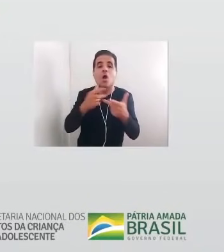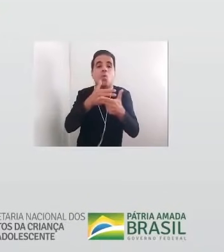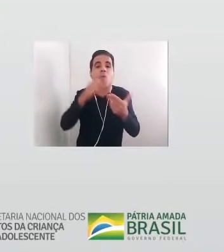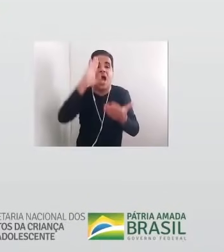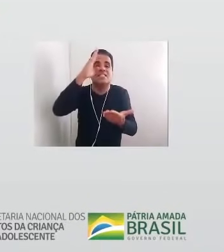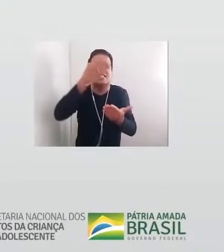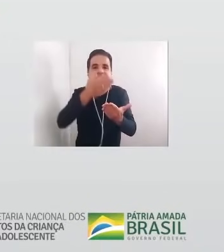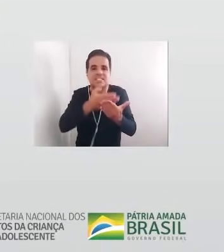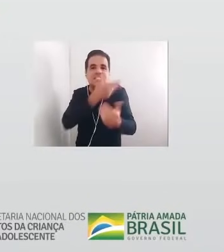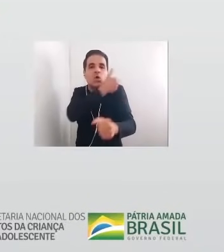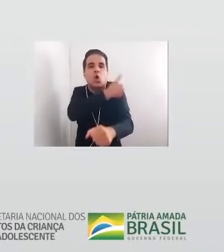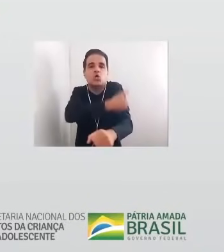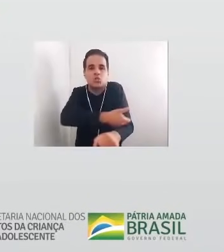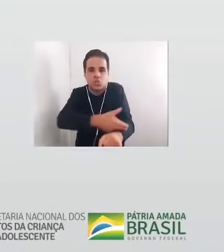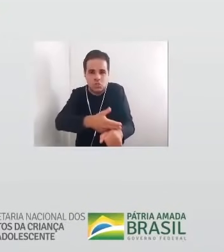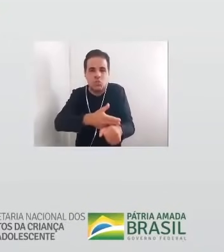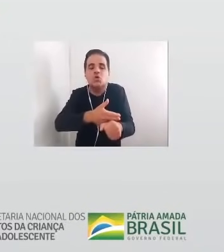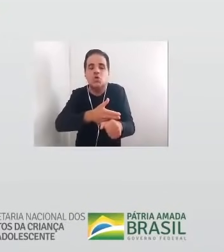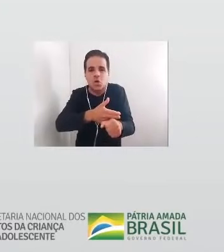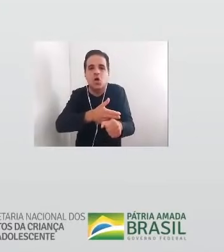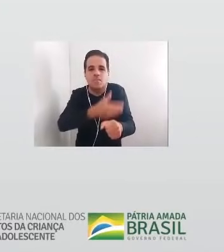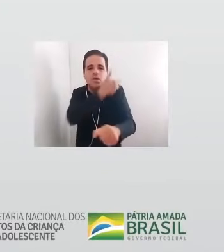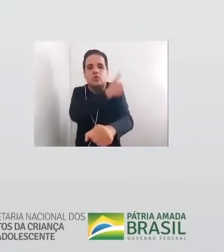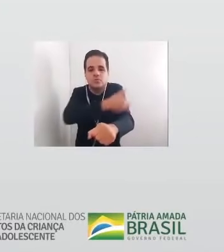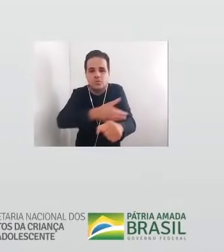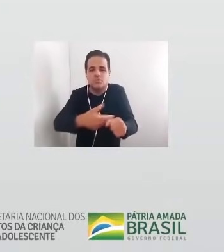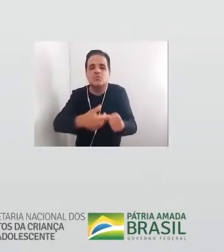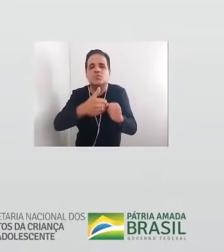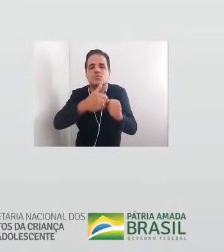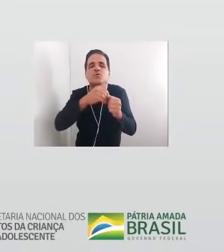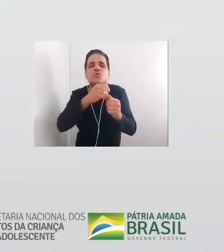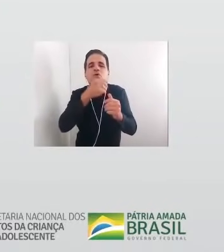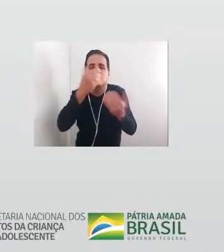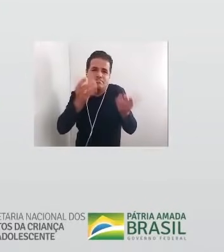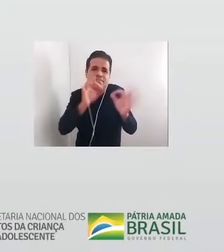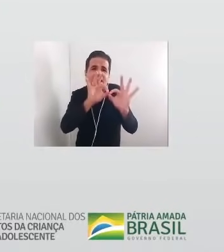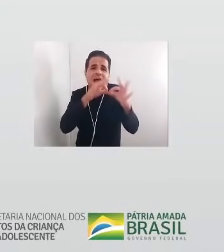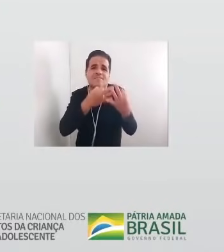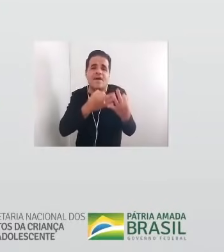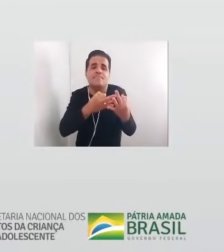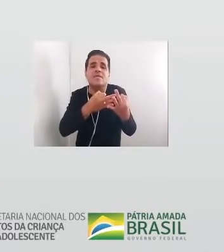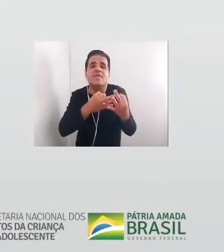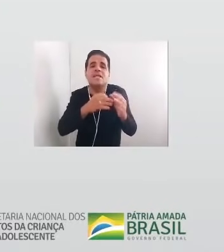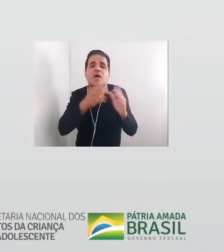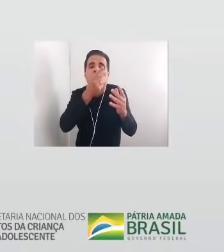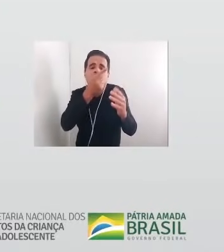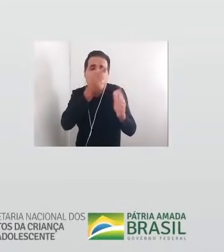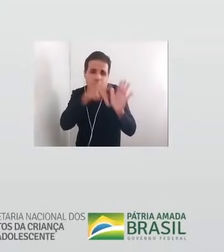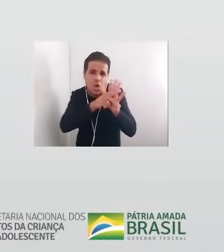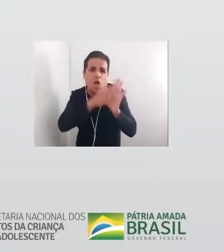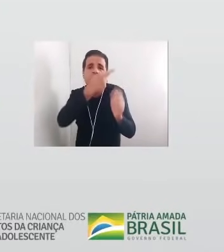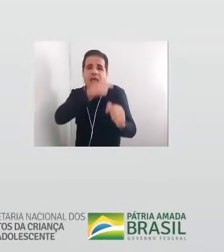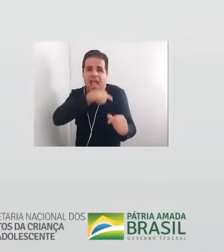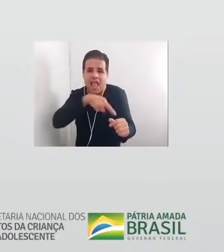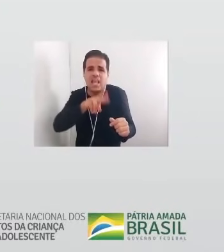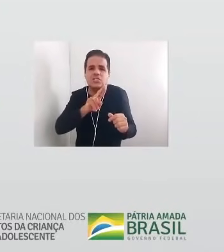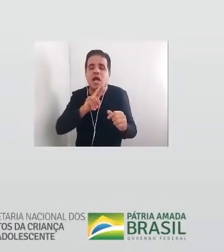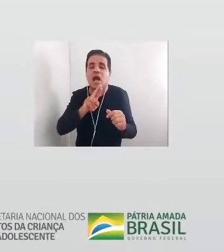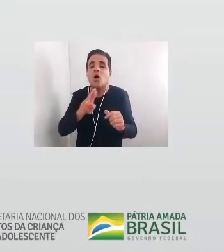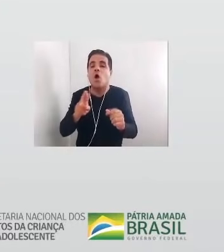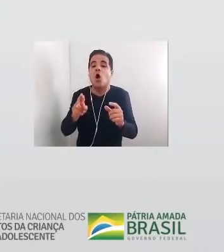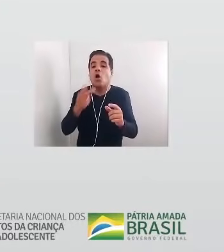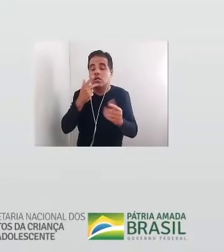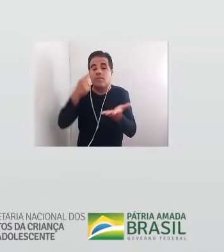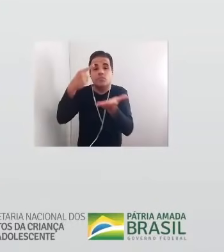religiosas e as crenças da família. Nós começamos e terminamos a palestra falando sobre direitos. Primeiro sobre